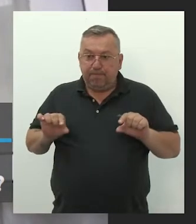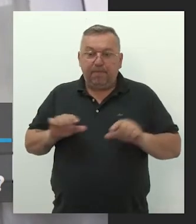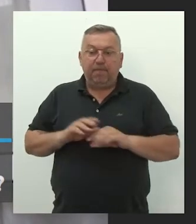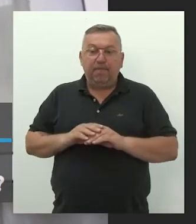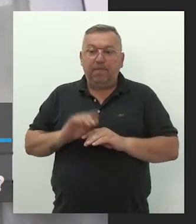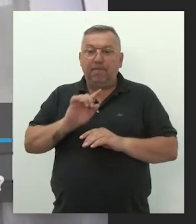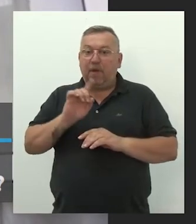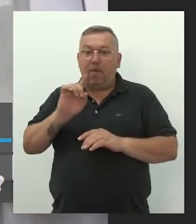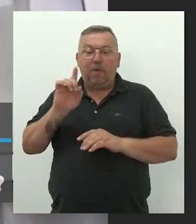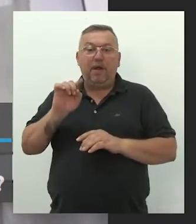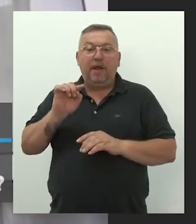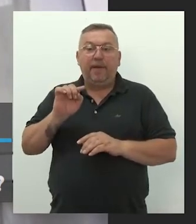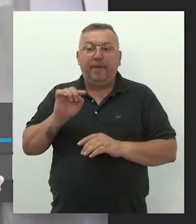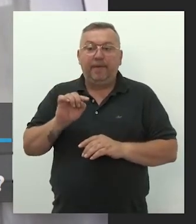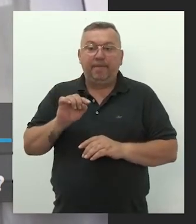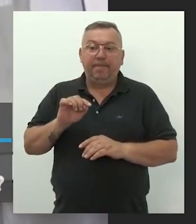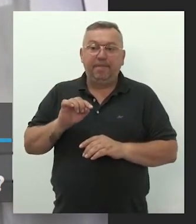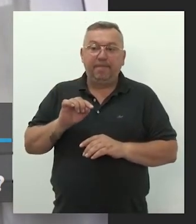são